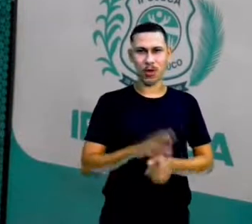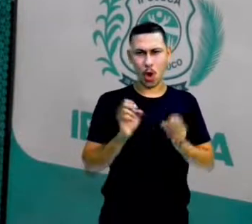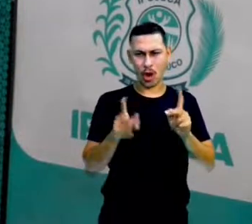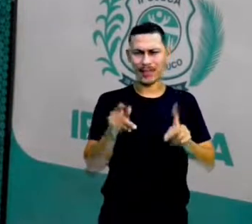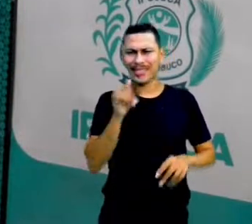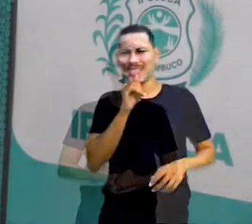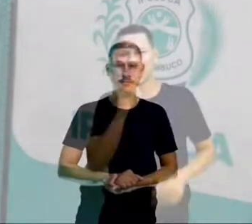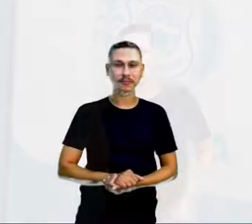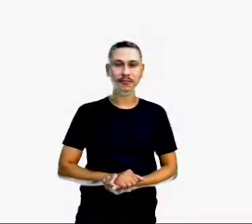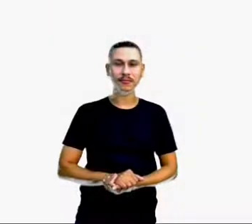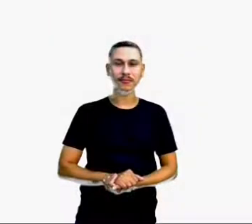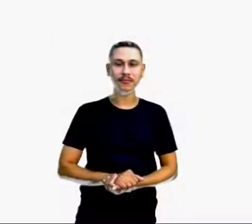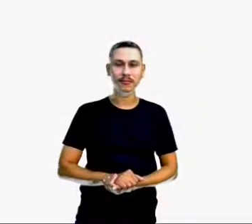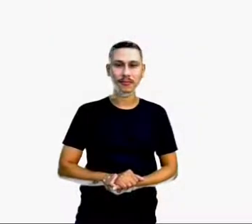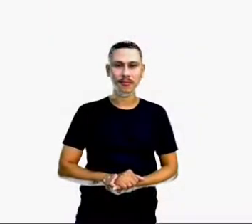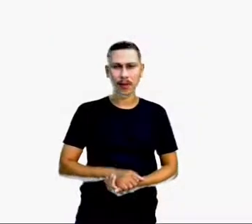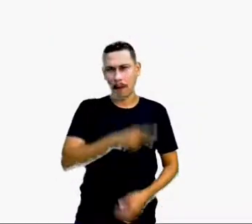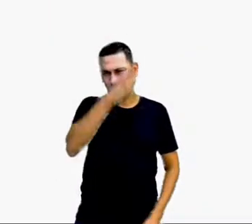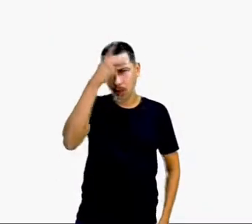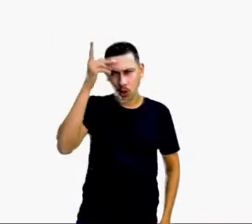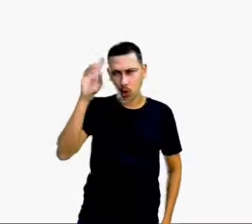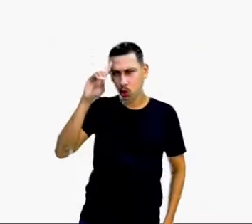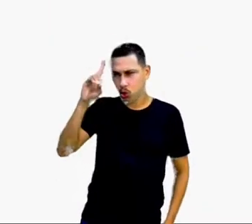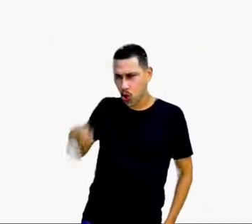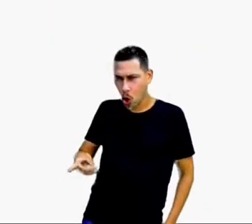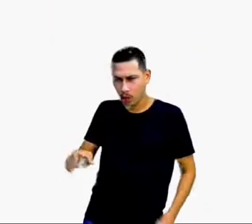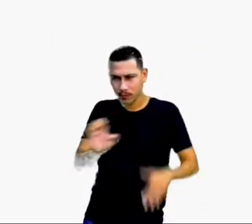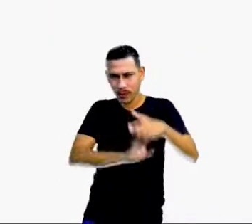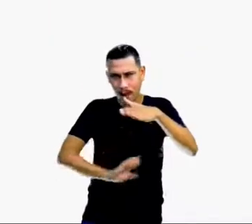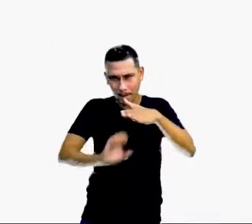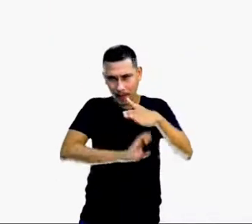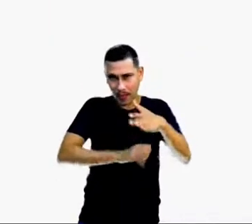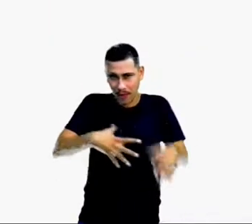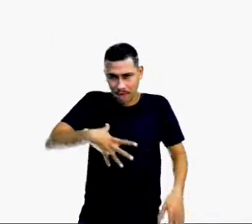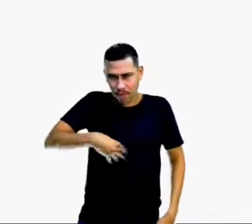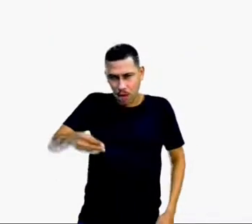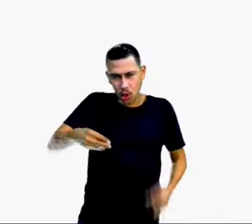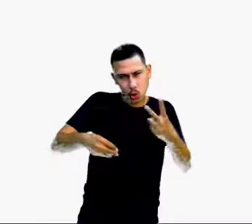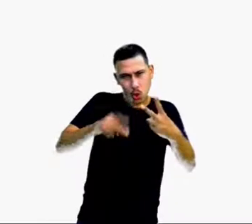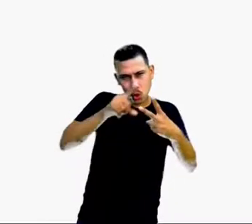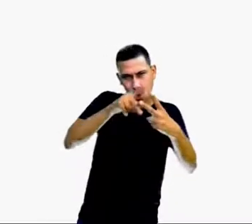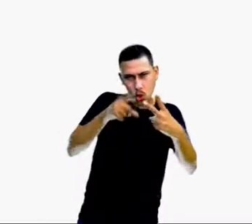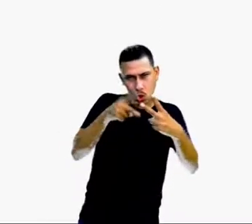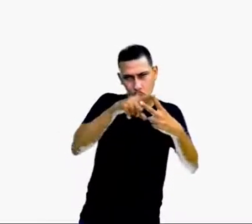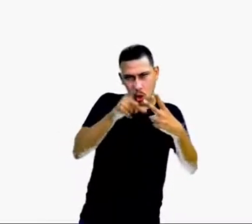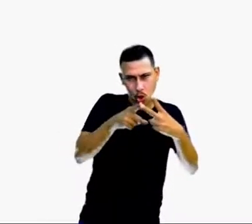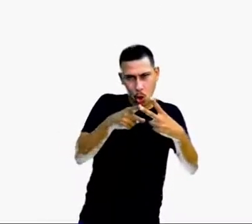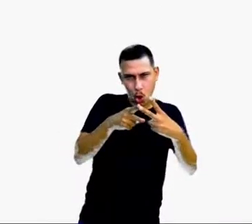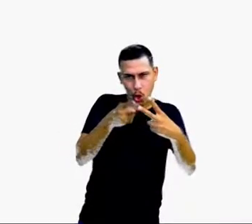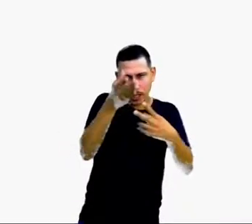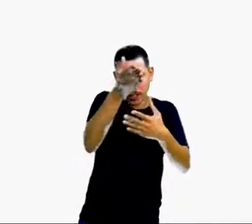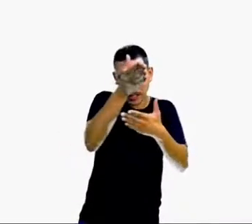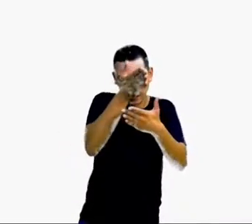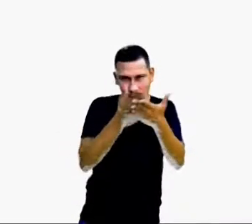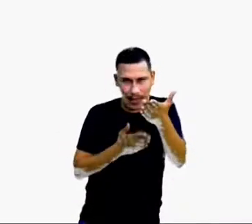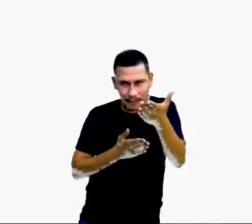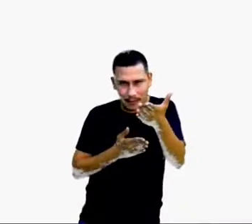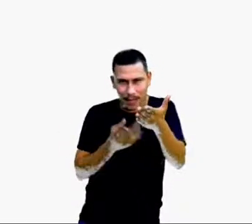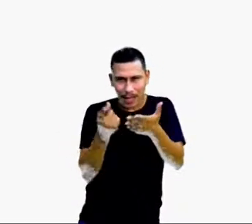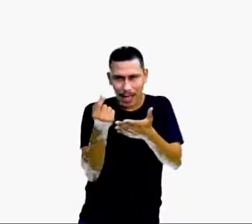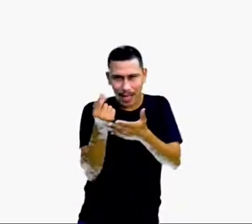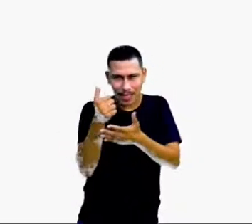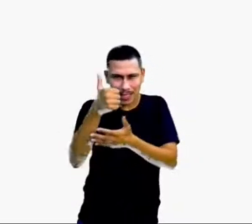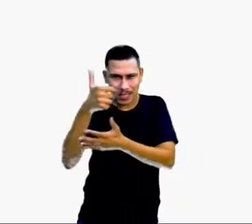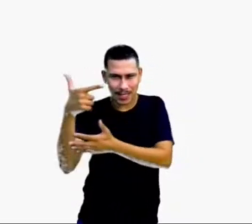Próximo exemplo. O dono de uma empresa irá dividir entre seus dois filhos sua herança de 120